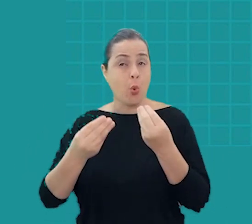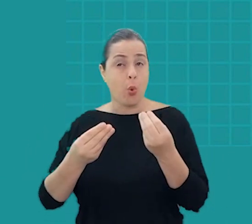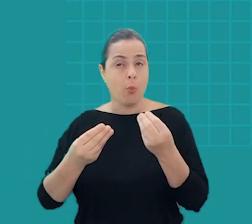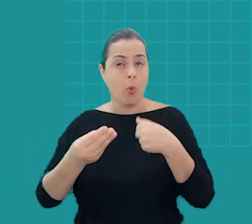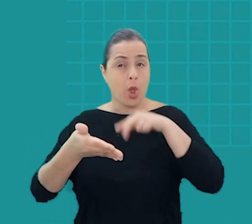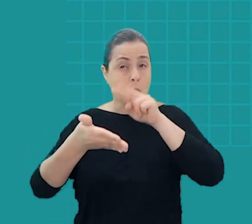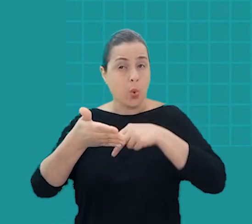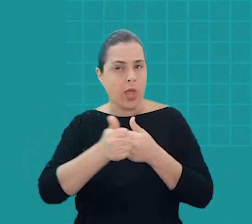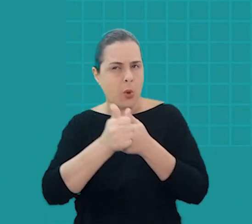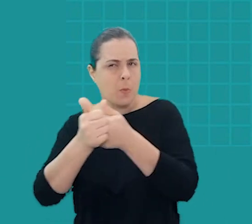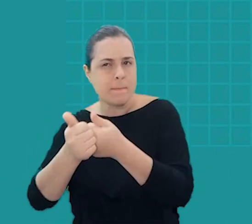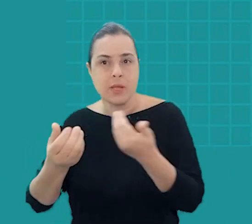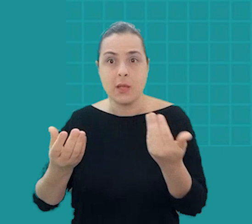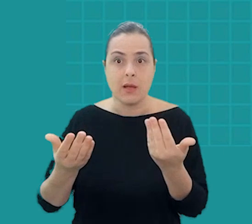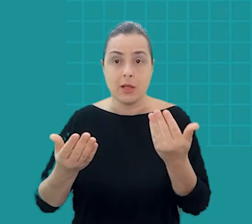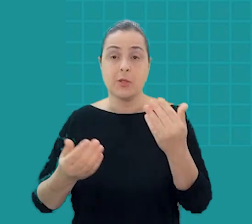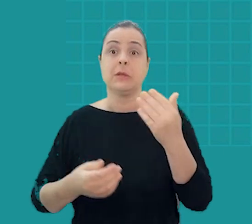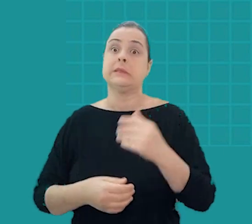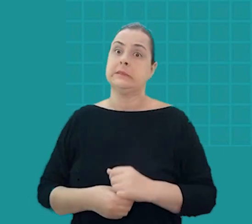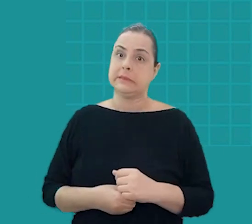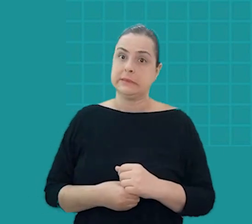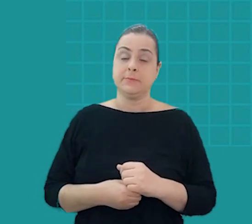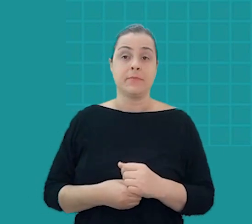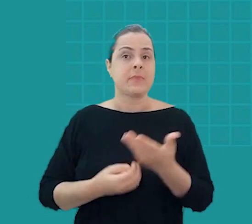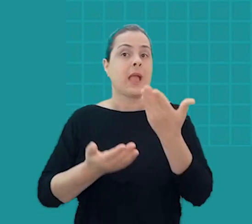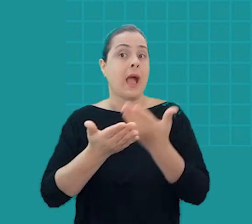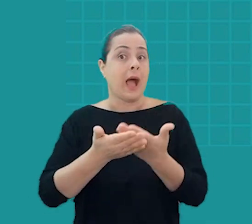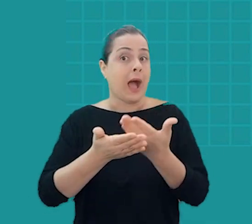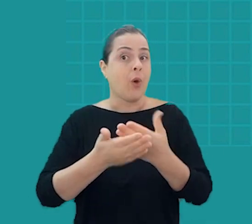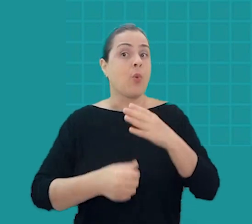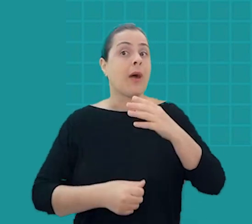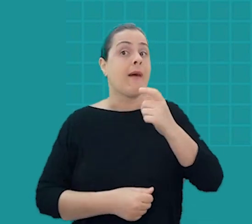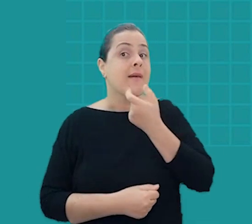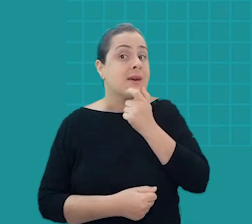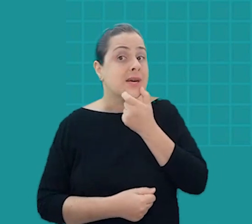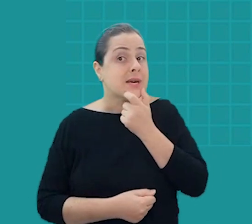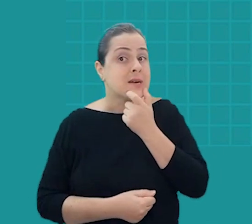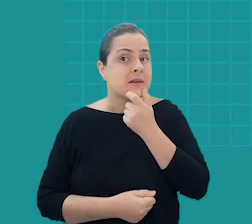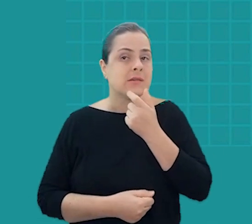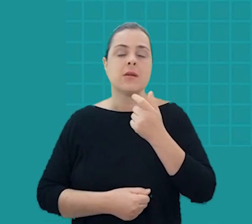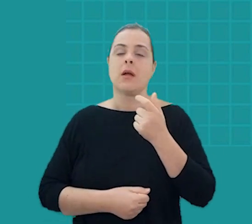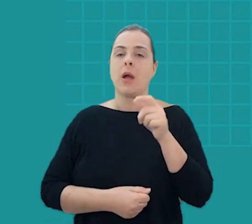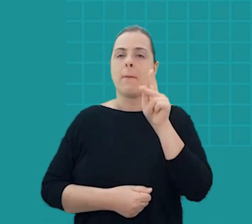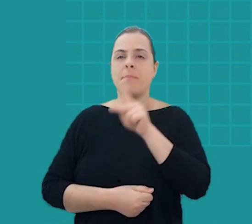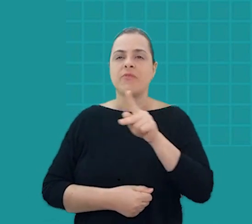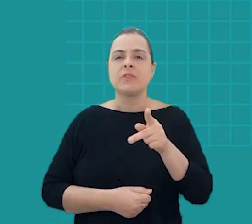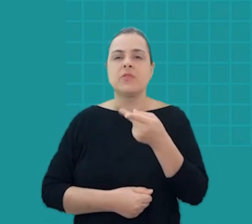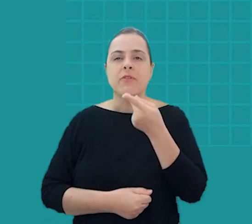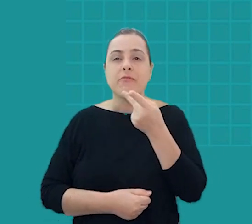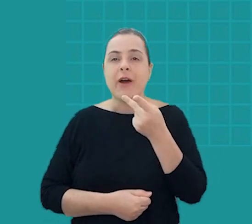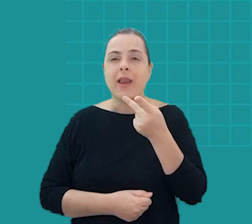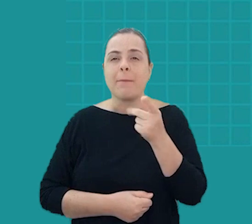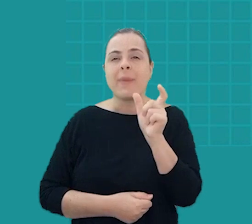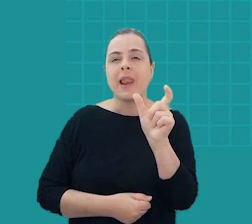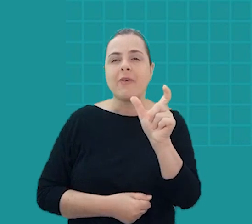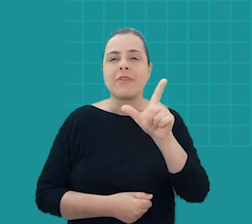lendo isso? E aí, aula de inglês, por exemplo, a professora fala listen, que é